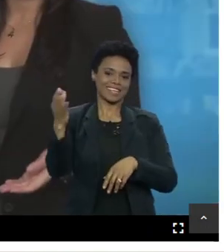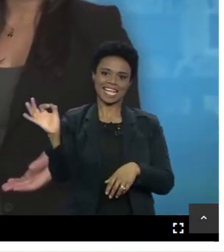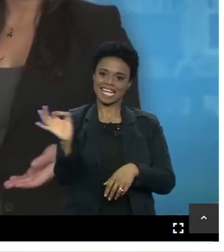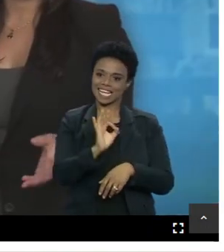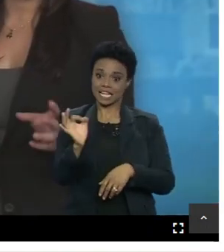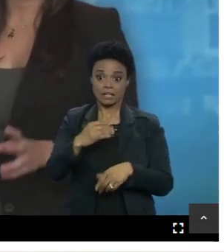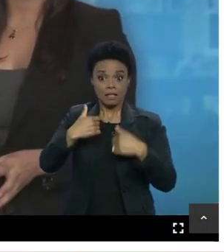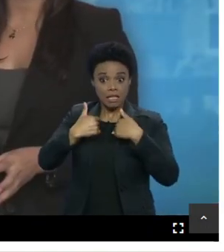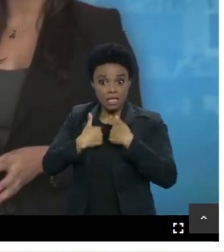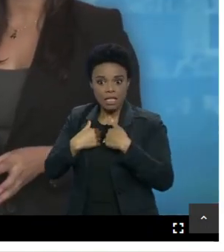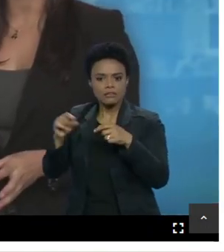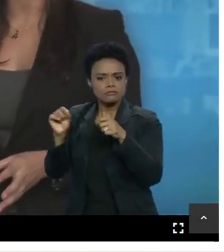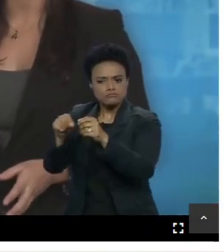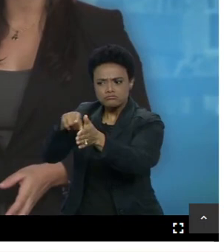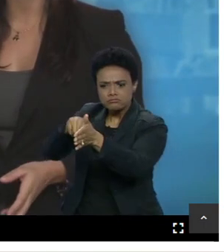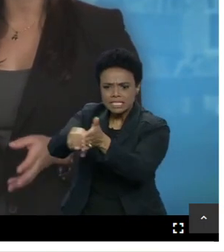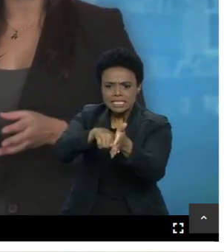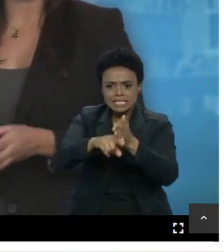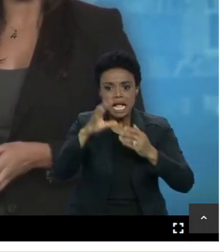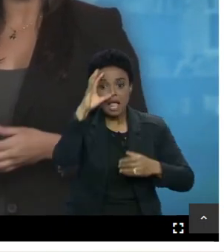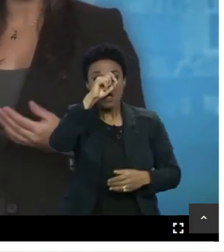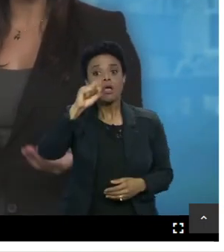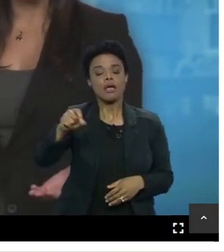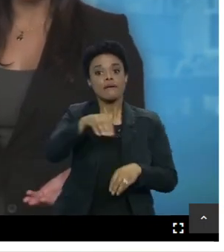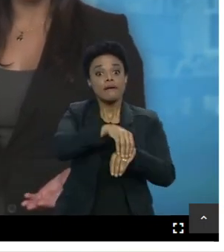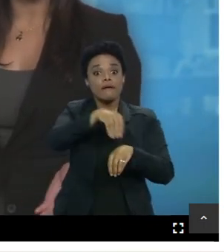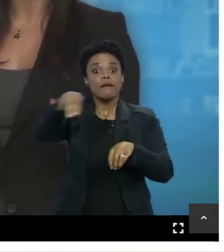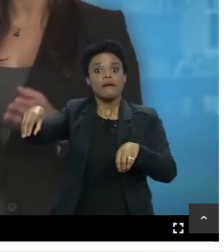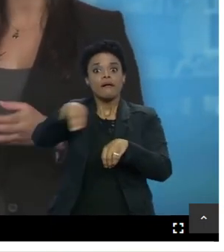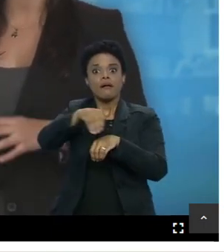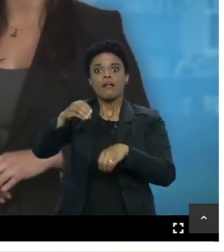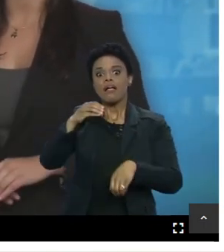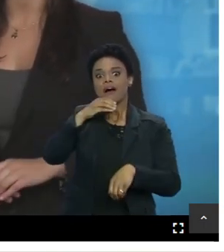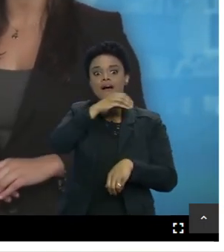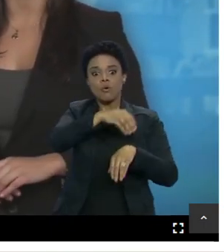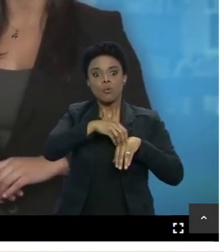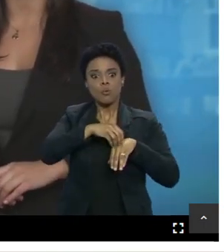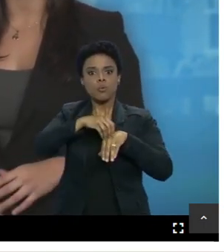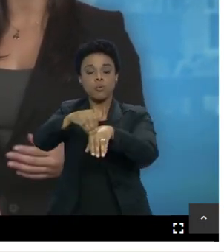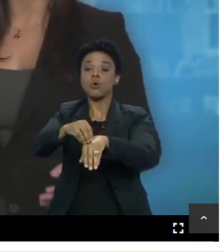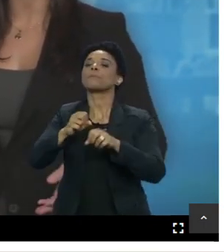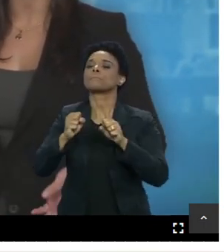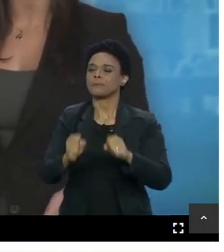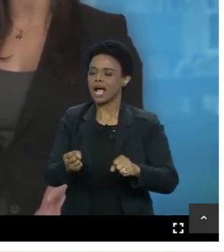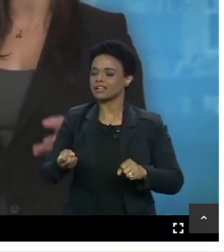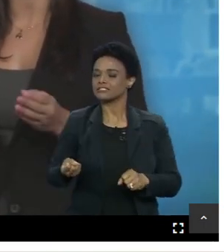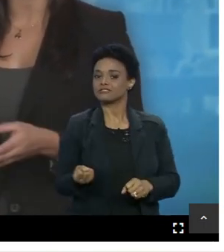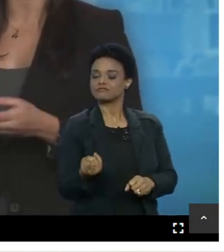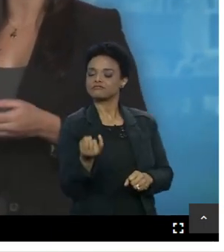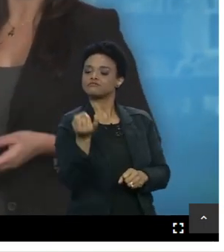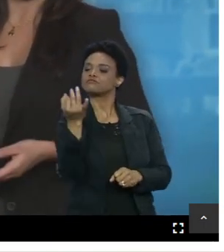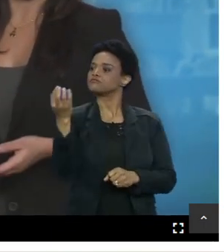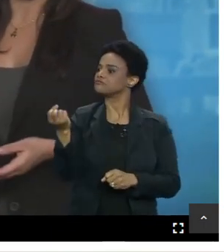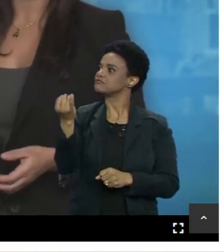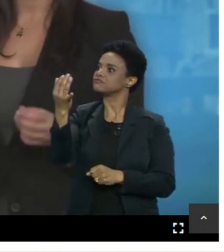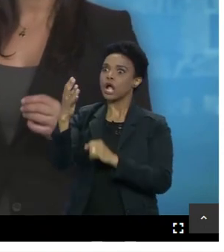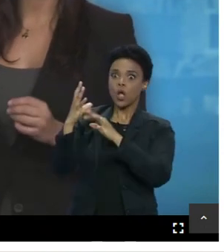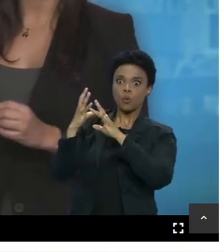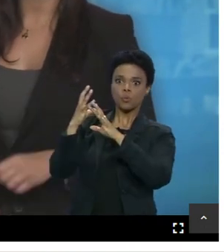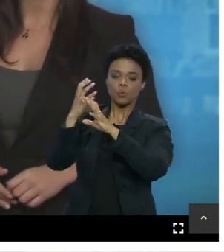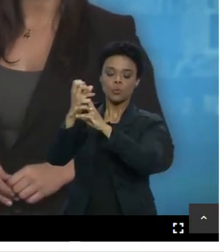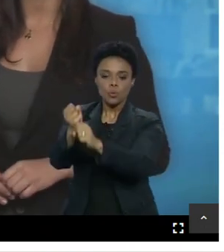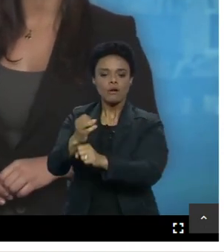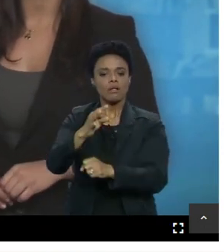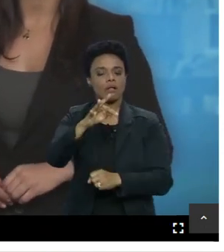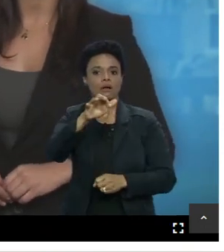minhas pesquisas, eu aprendi que a transferência de calor por condução pode ser quantificada em termos de uma equação de taxa.